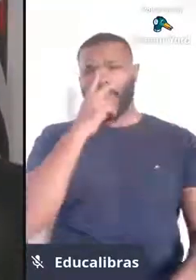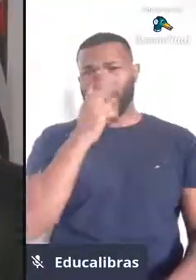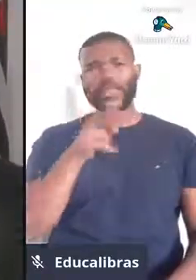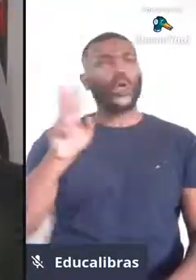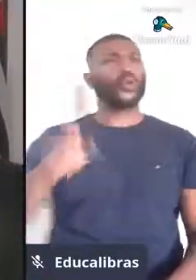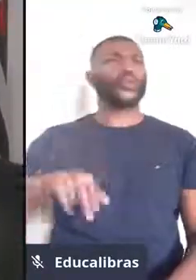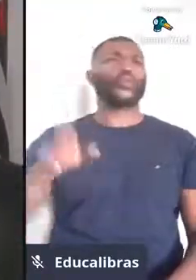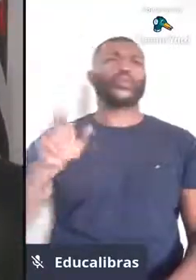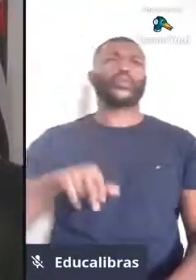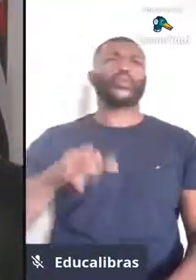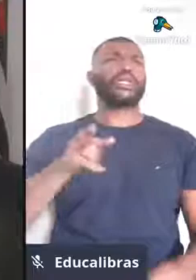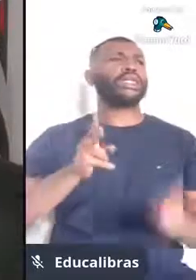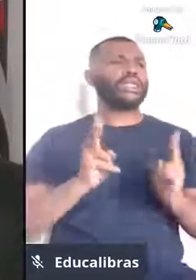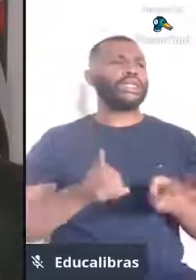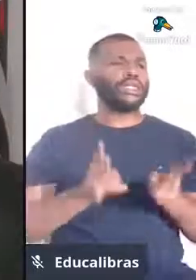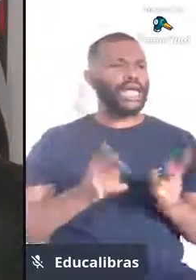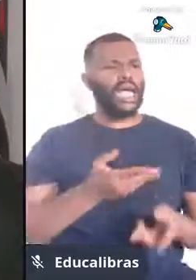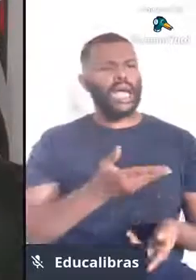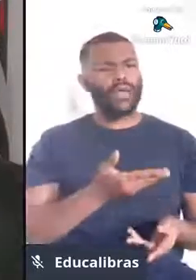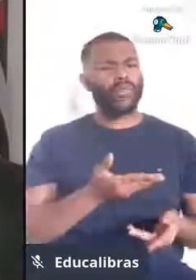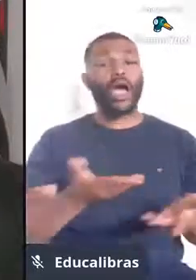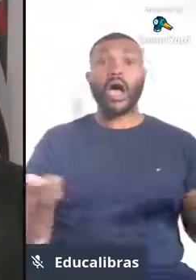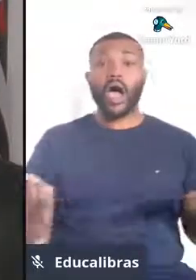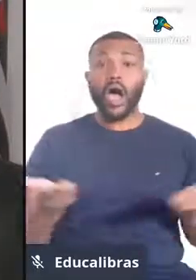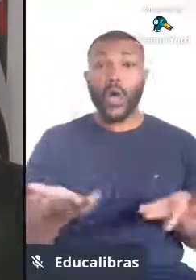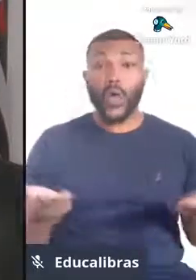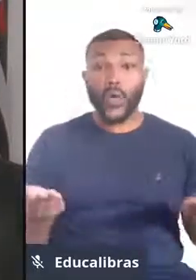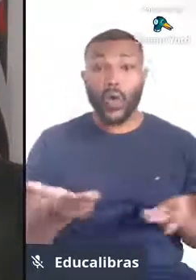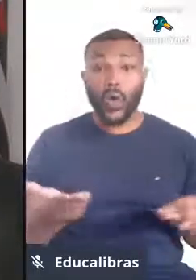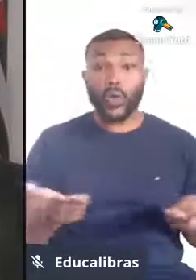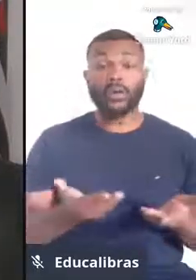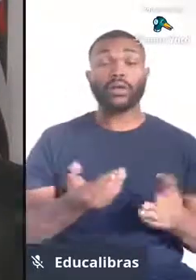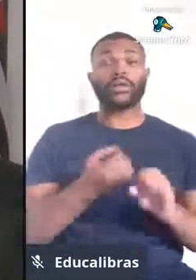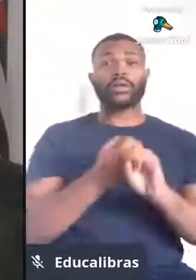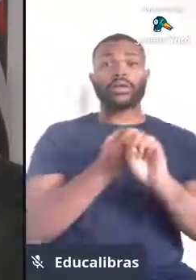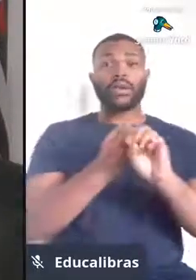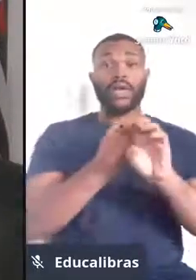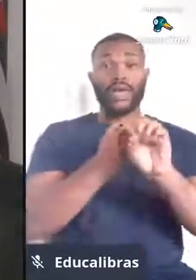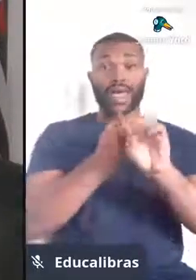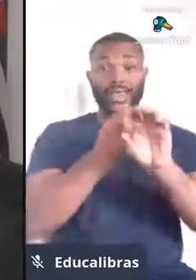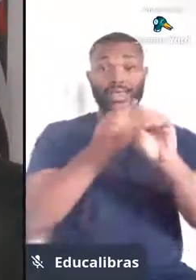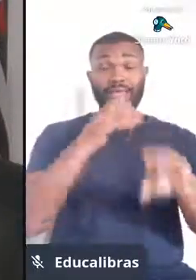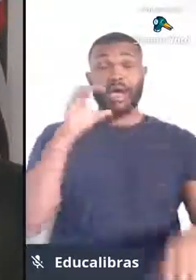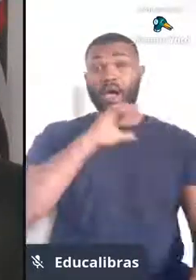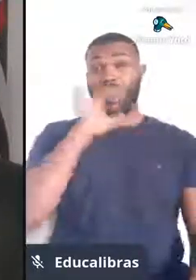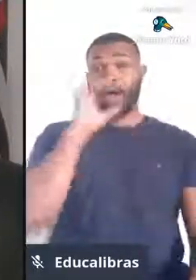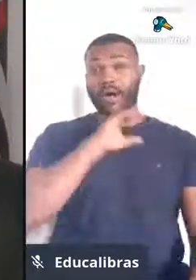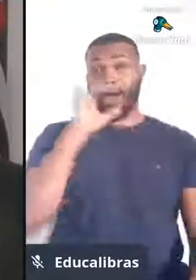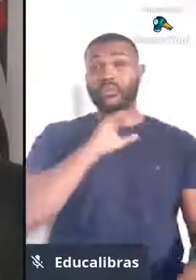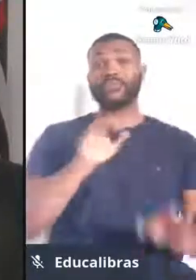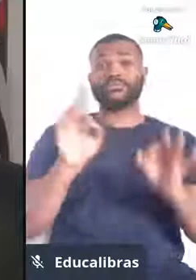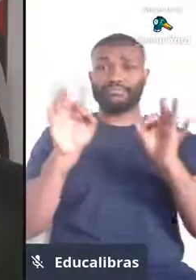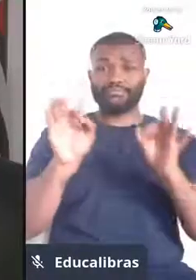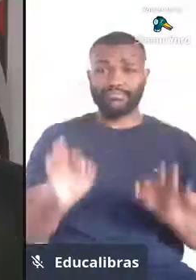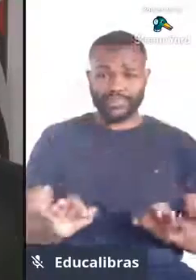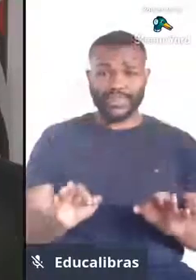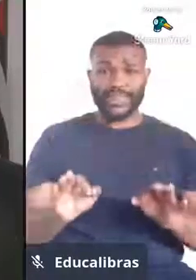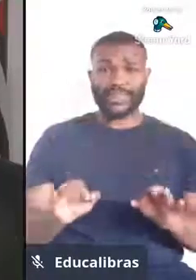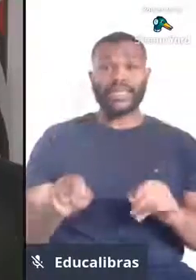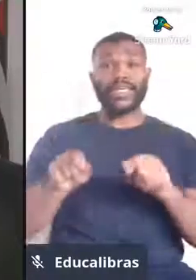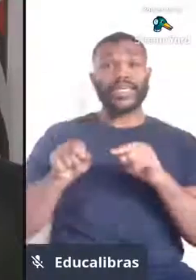do lugar, né? Agora, o EAD foi acelerado, com certeza. Essa questão